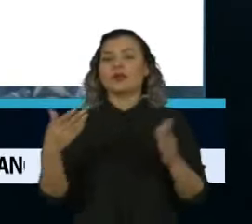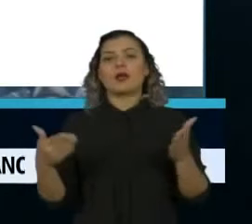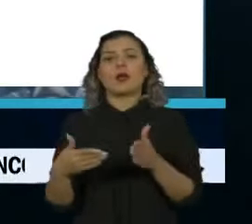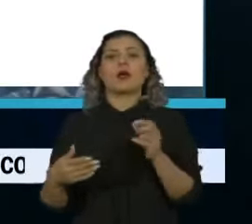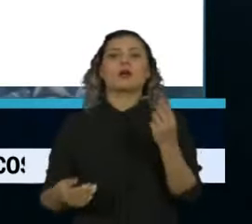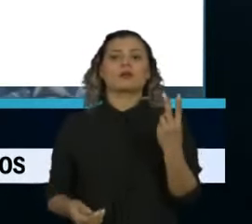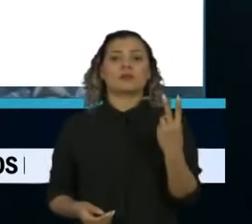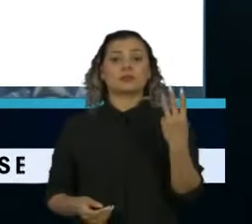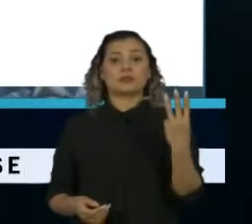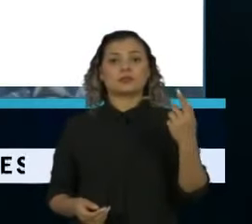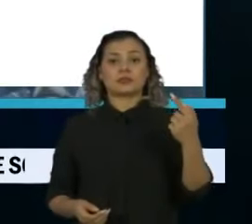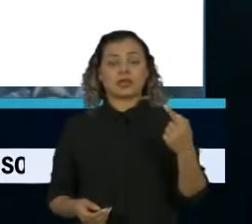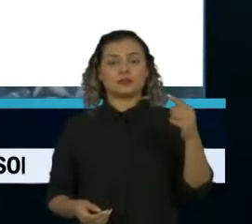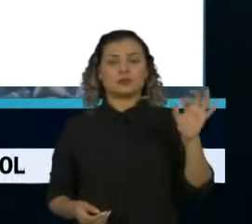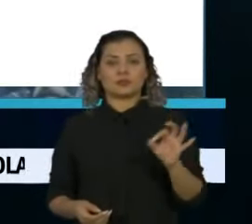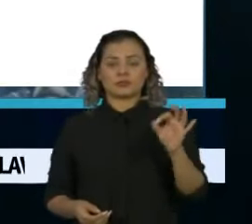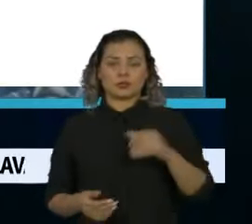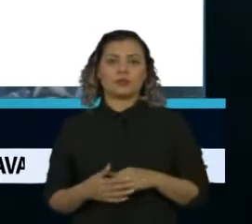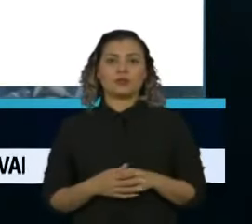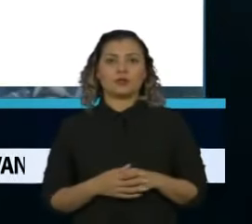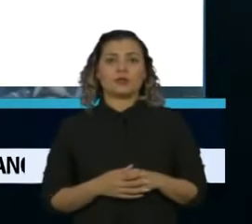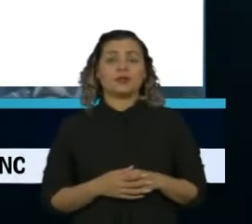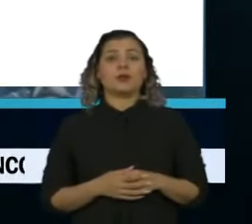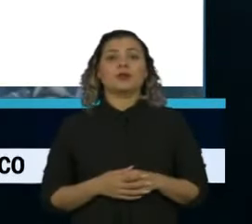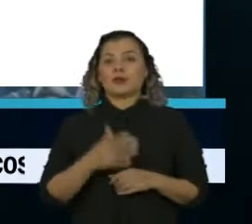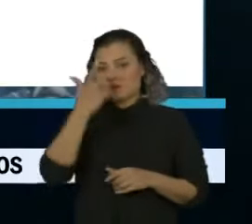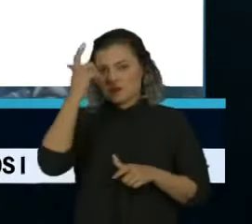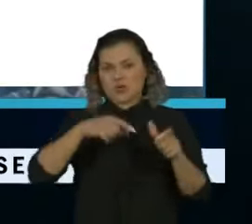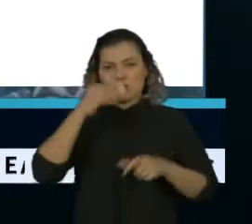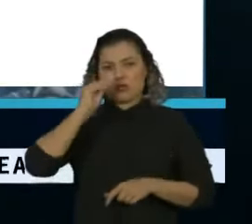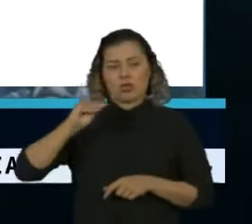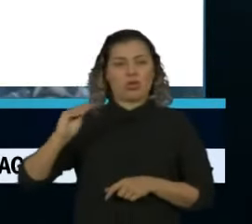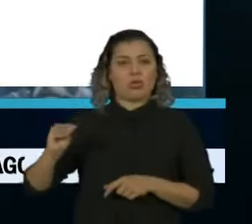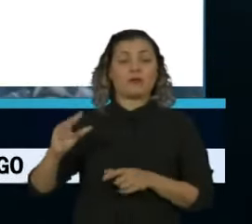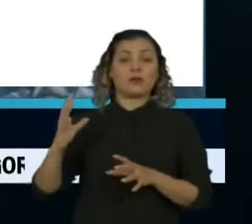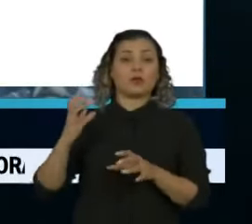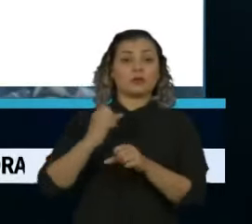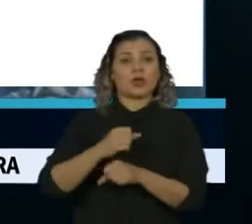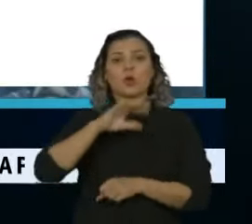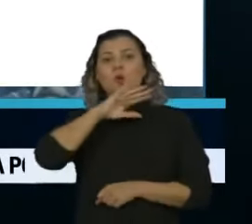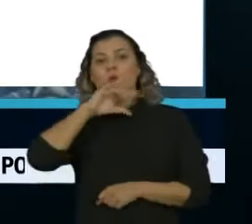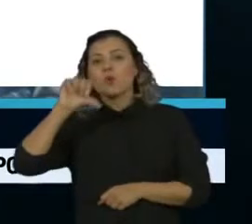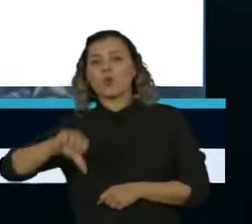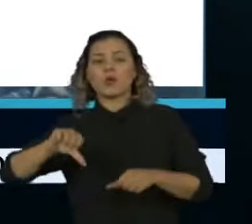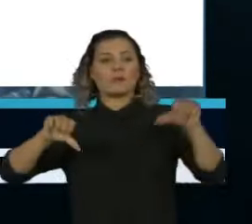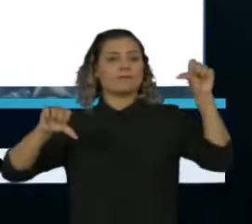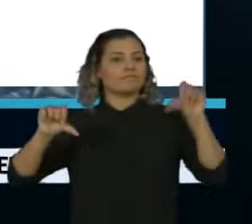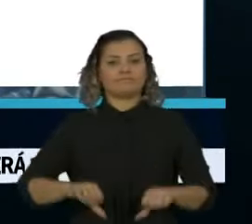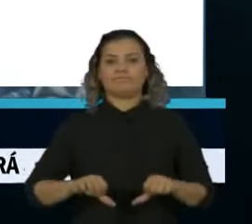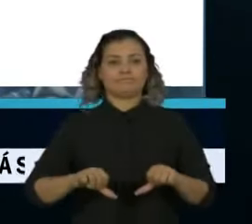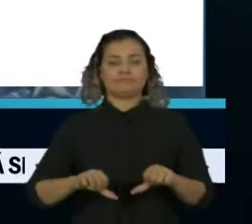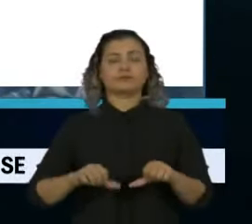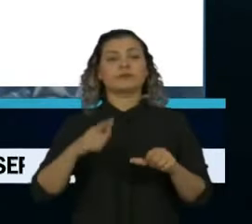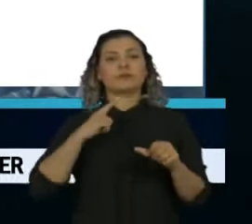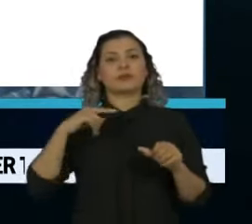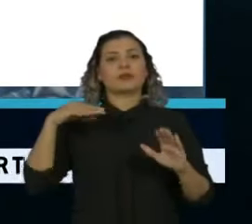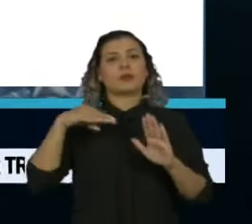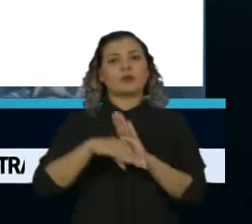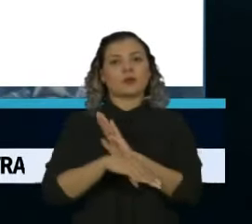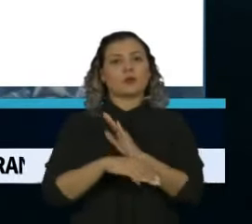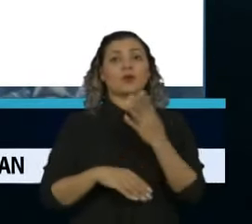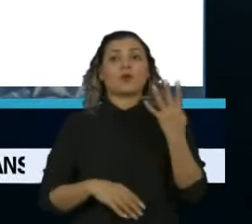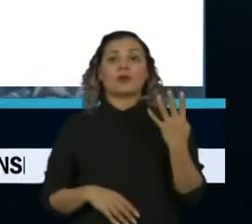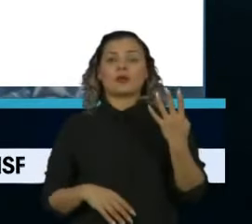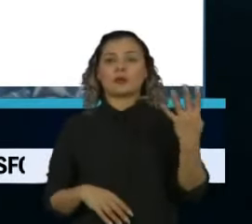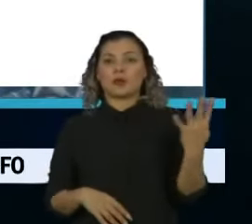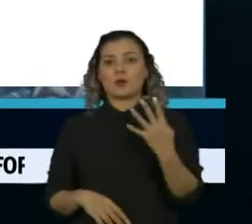para 27%. A reprovação, que é a soma dos que acham ruim e péssimo, teve um recuo mais acentuado,